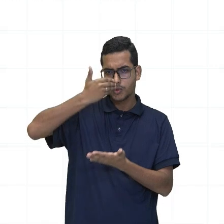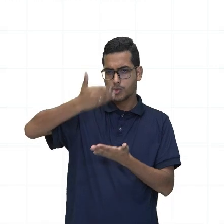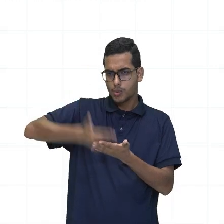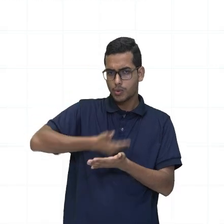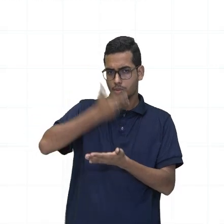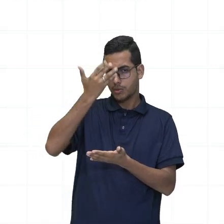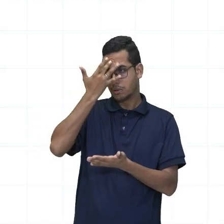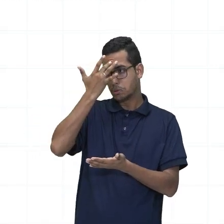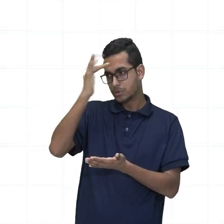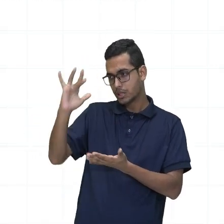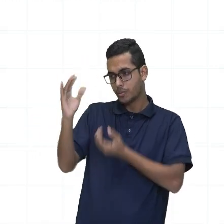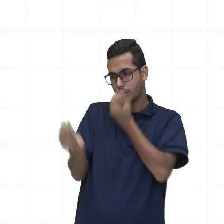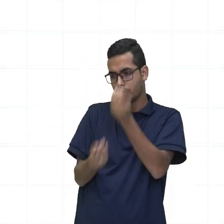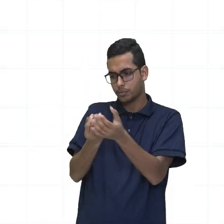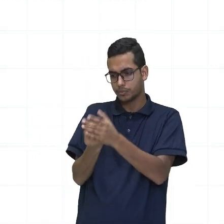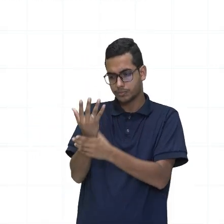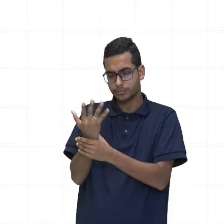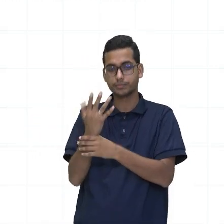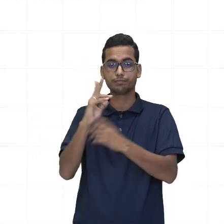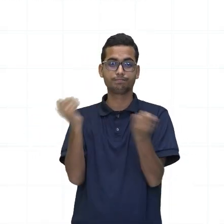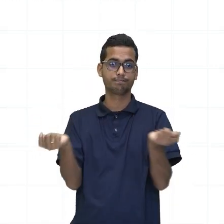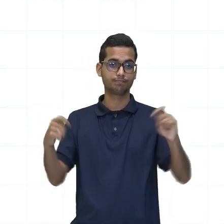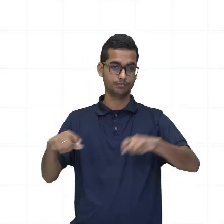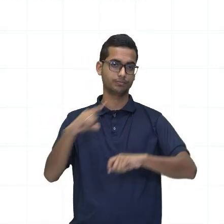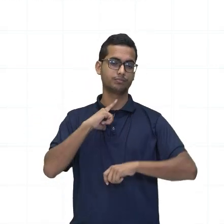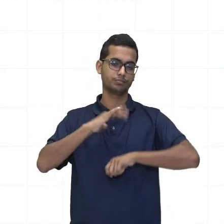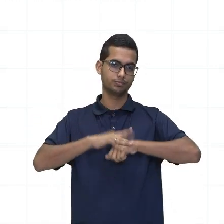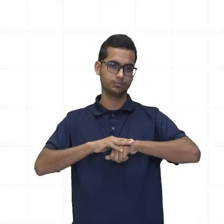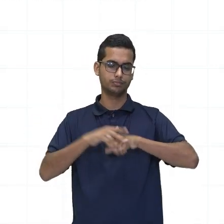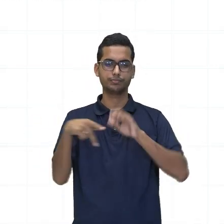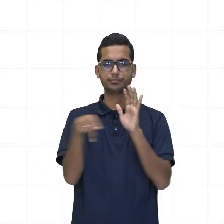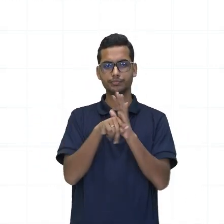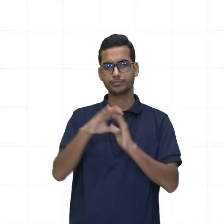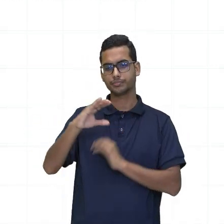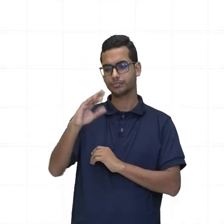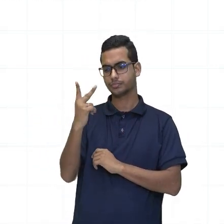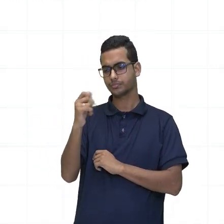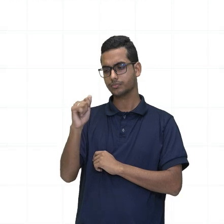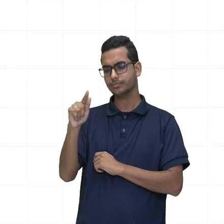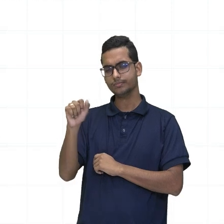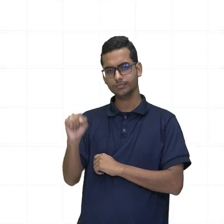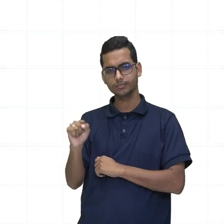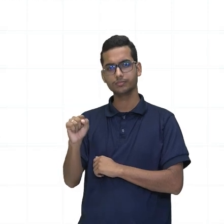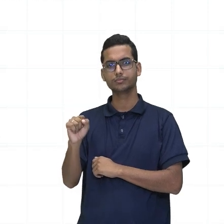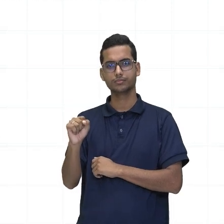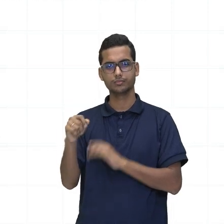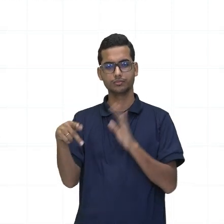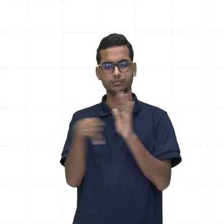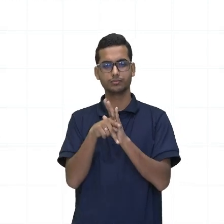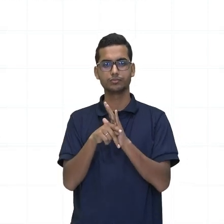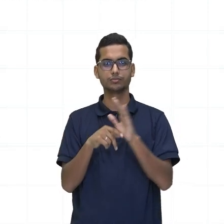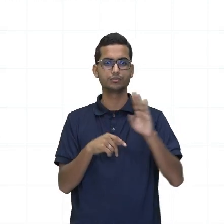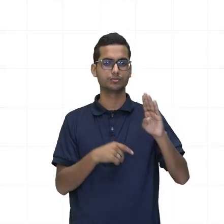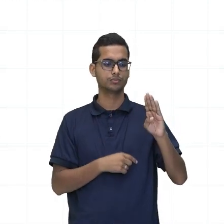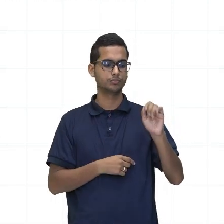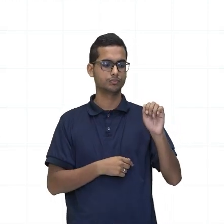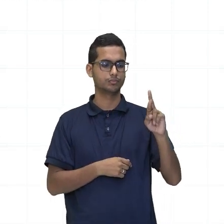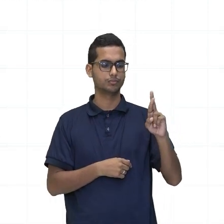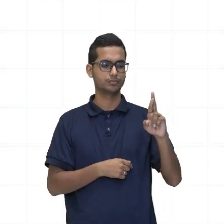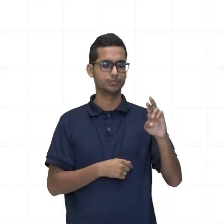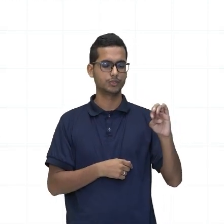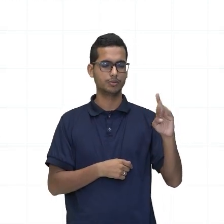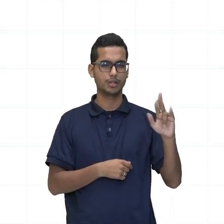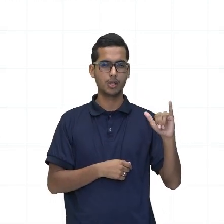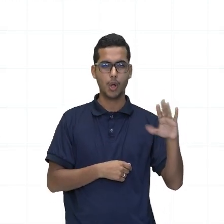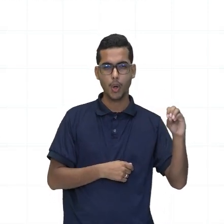procedência dele, né, pode ser que ele esteja ali contaminado com as fezes do barbeiro. E nessas fezes do